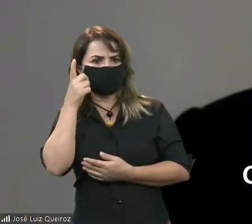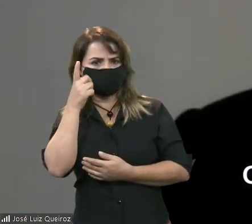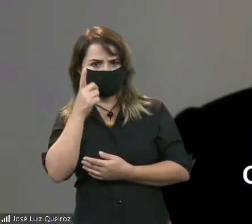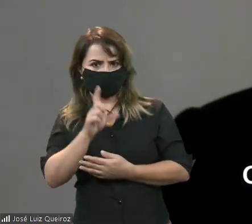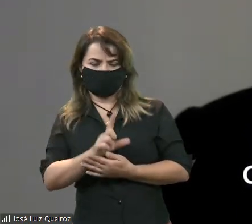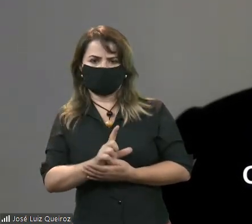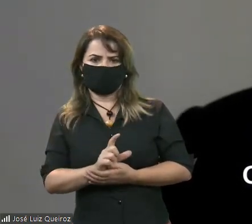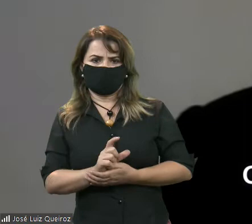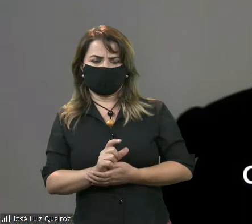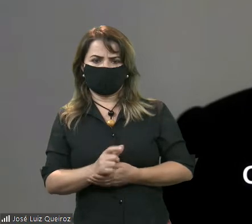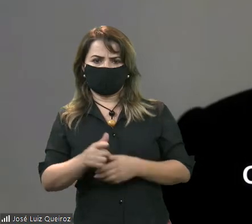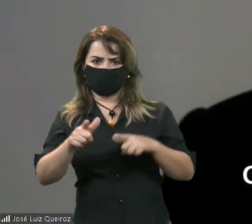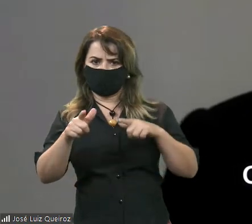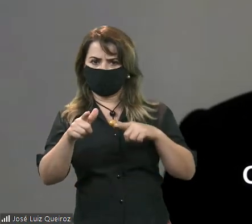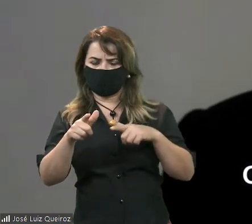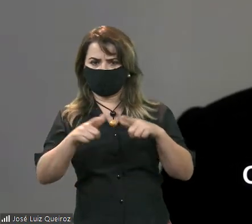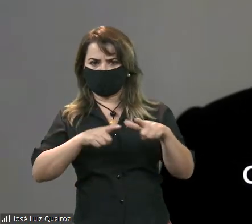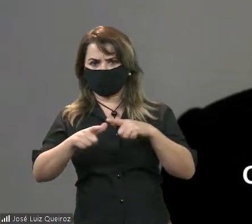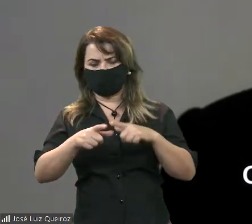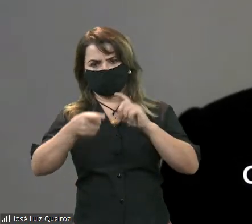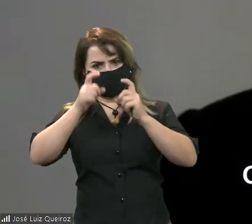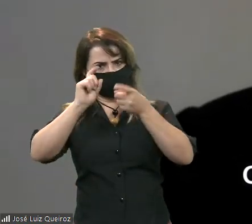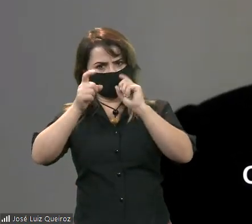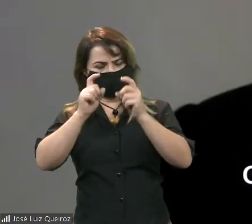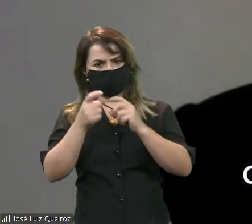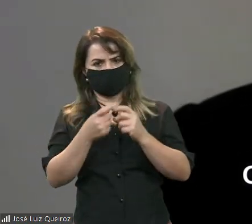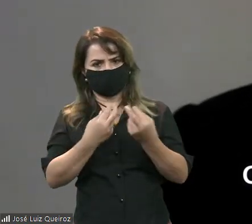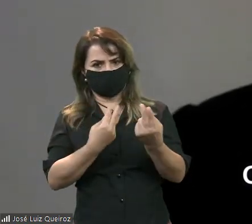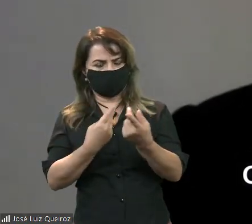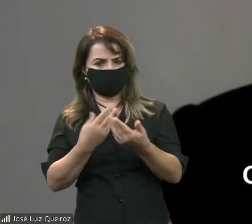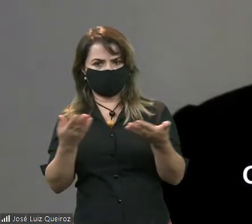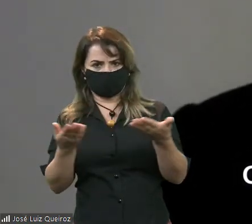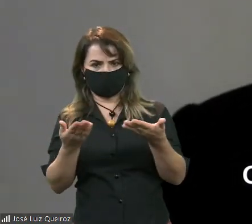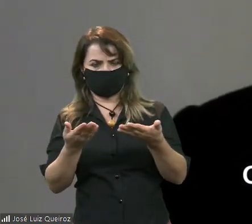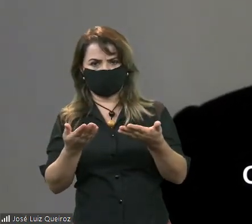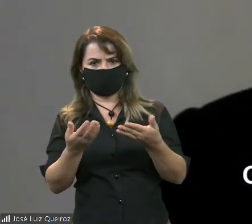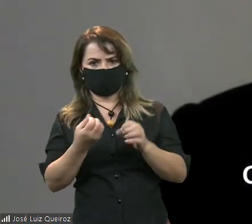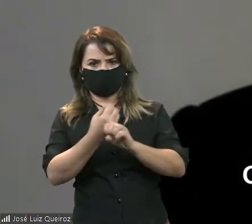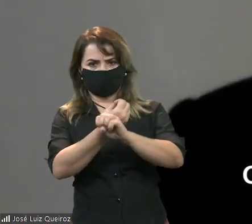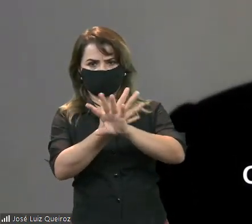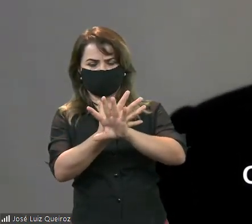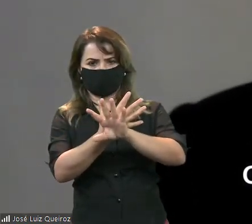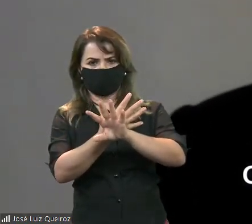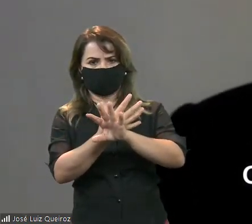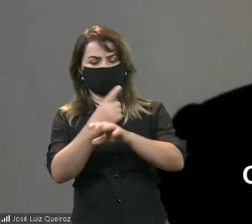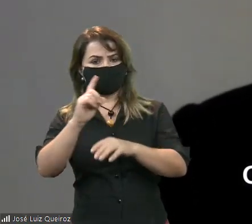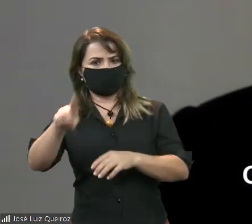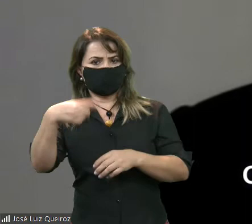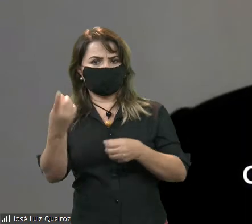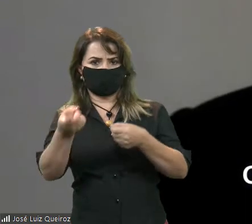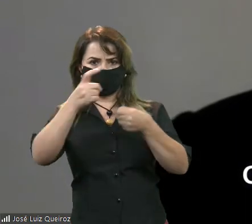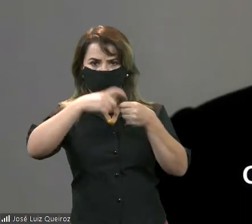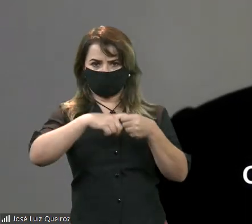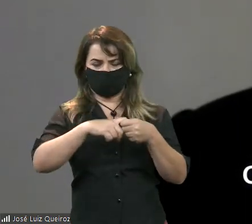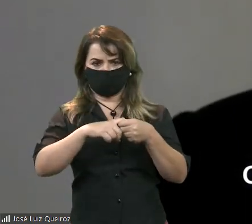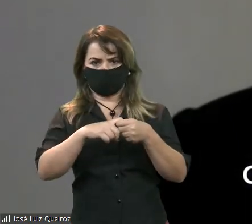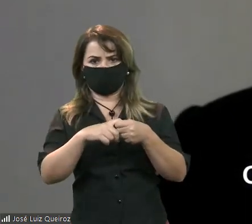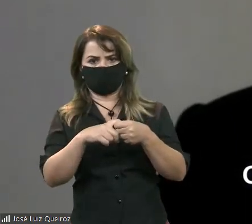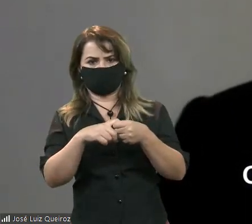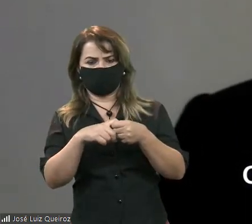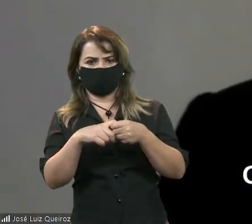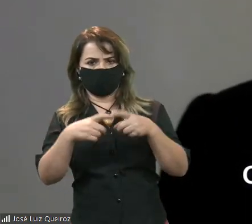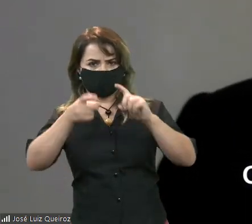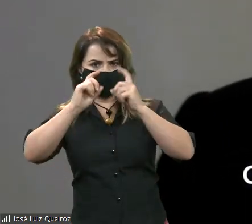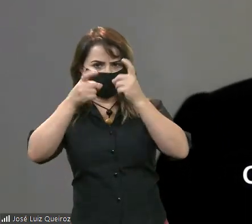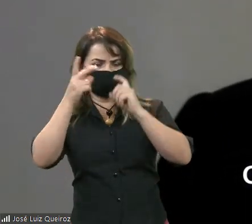nós esperamos que o mais breve possível voltemos ao plenário físico, as nossas sessões não têm, né, nem a